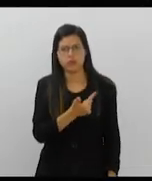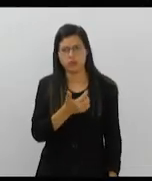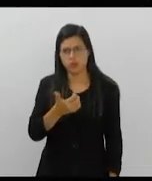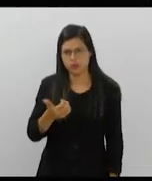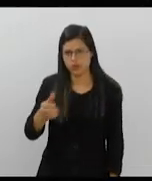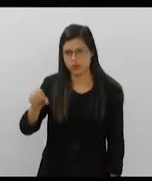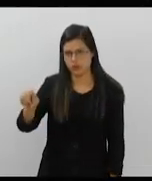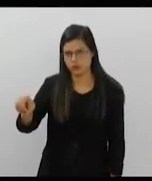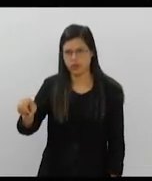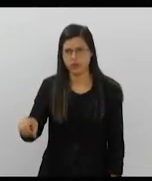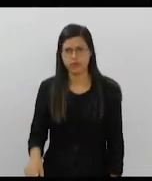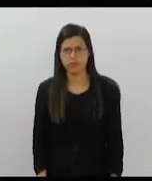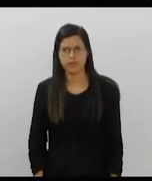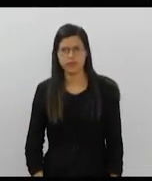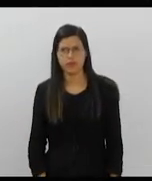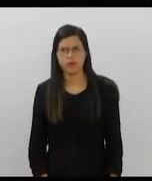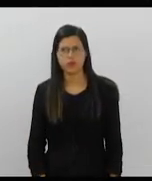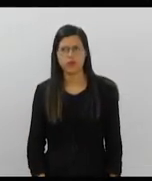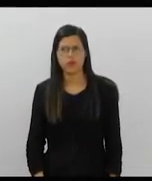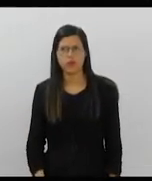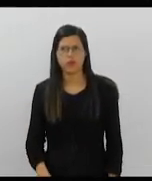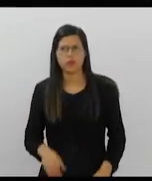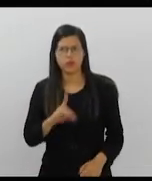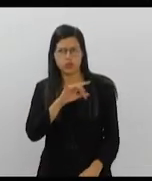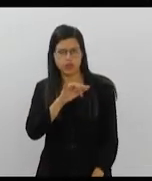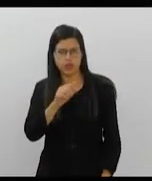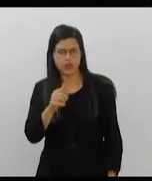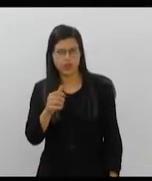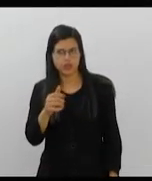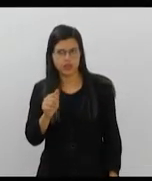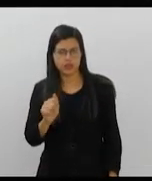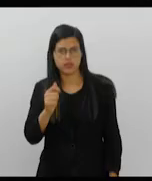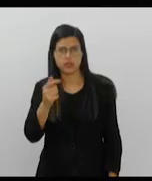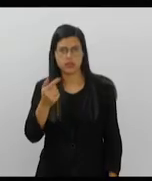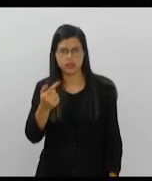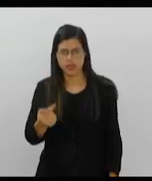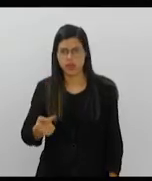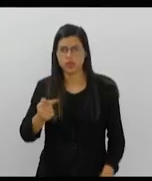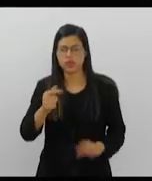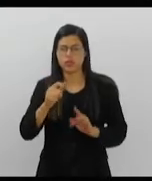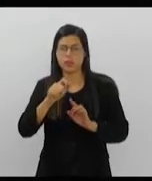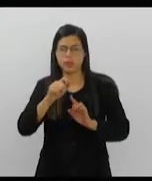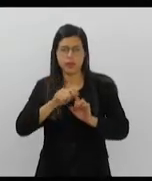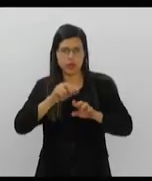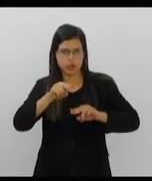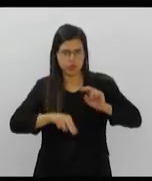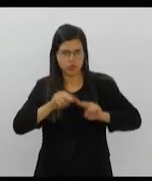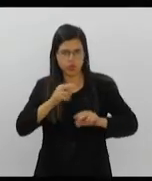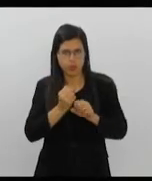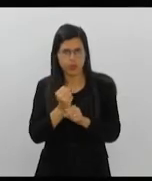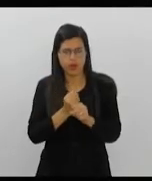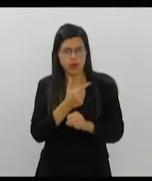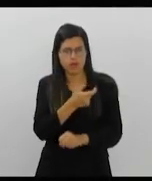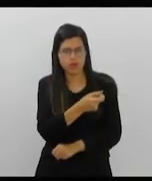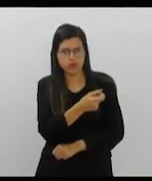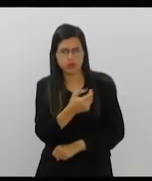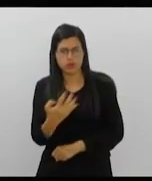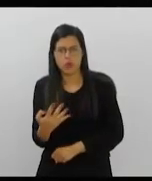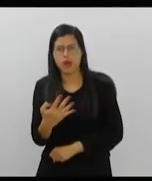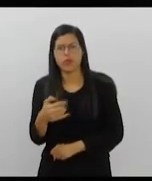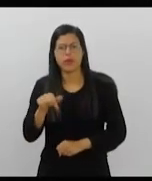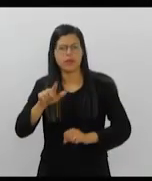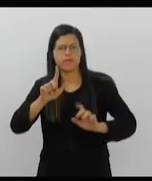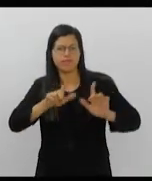219. De 7 de junho de 24. Aí as matérias dizem assim, os